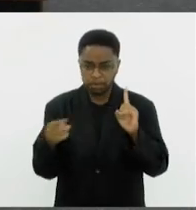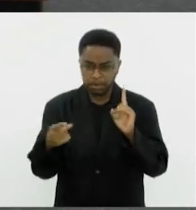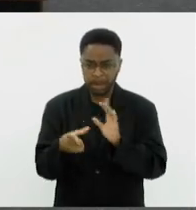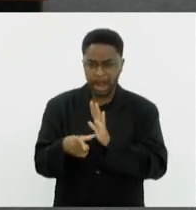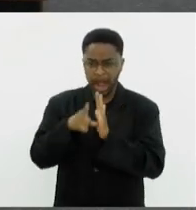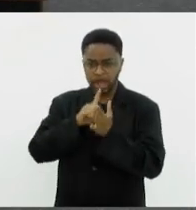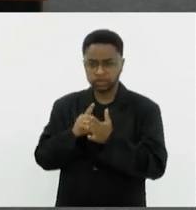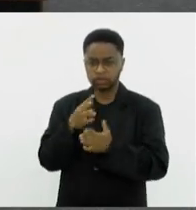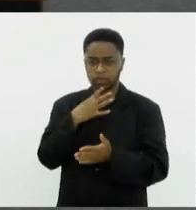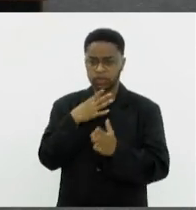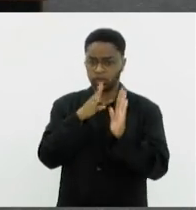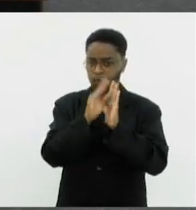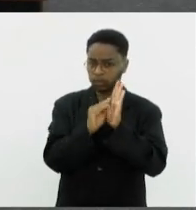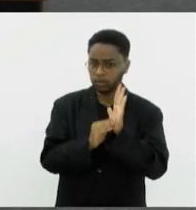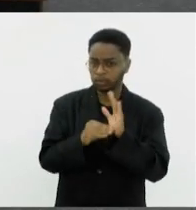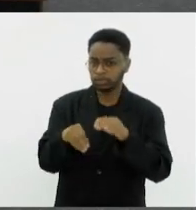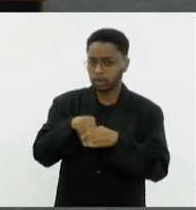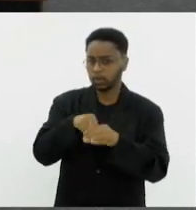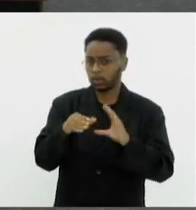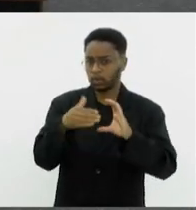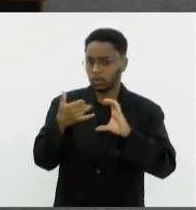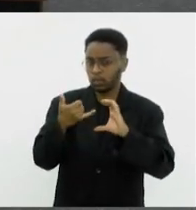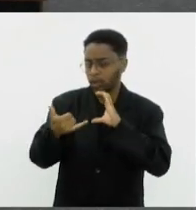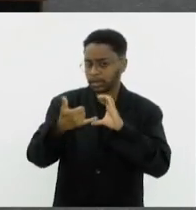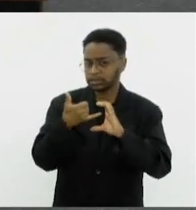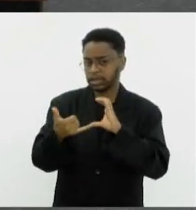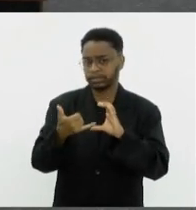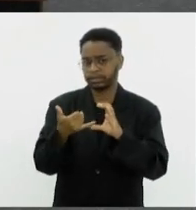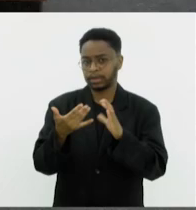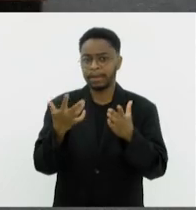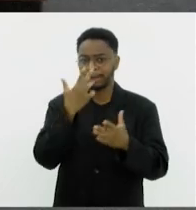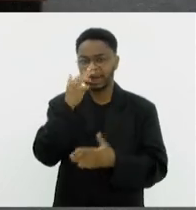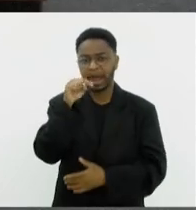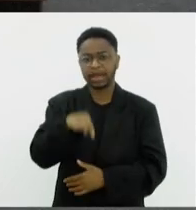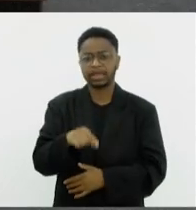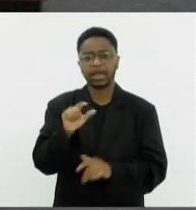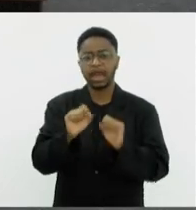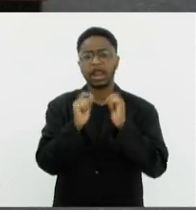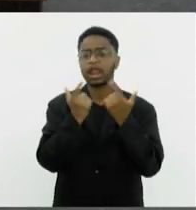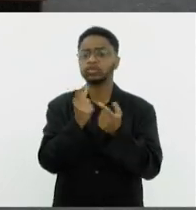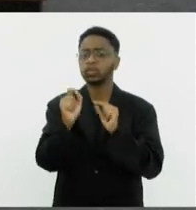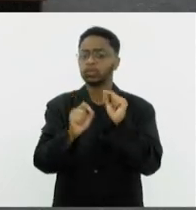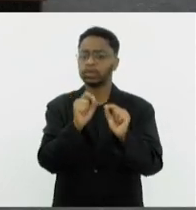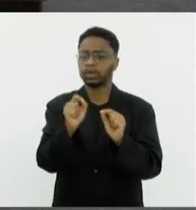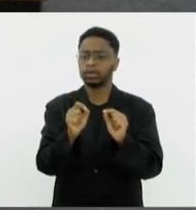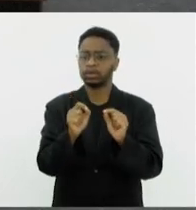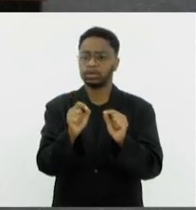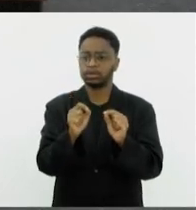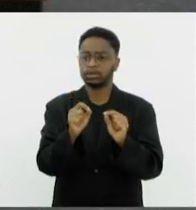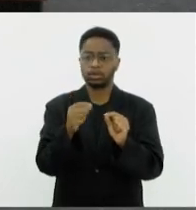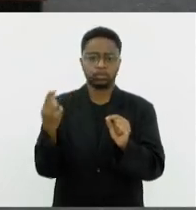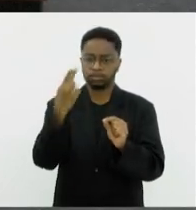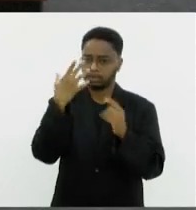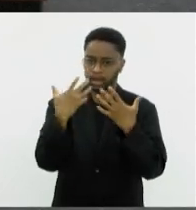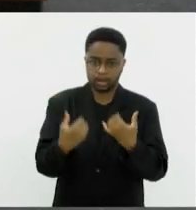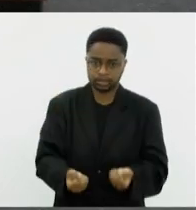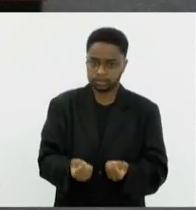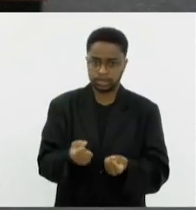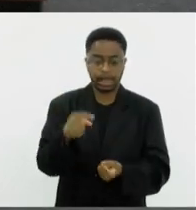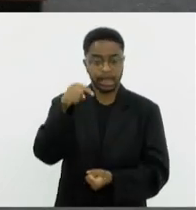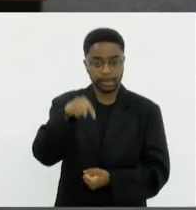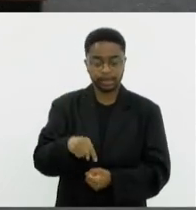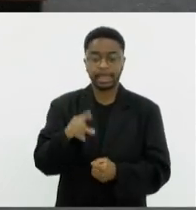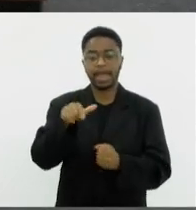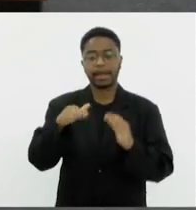prévia em grupo de WhatsApp, estão transformando essa casa aqui em quê? Em quê? Isso é inadmissível. Essa é a casa